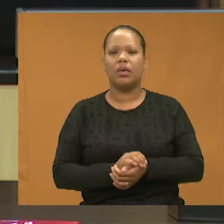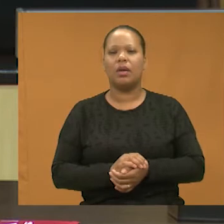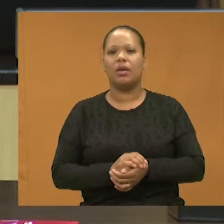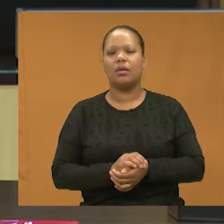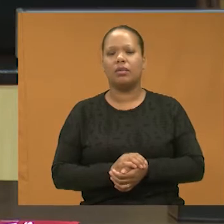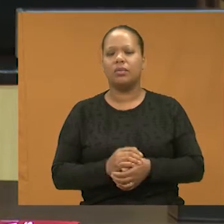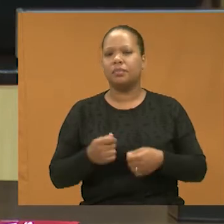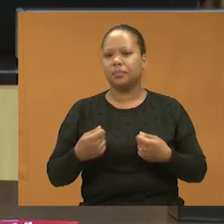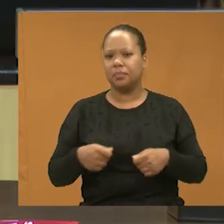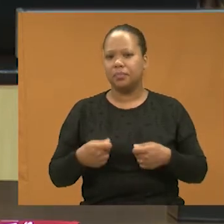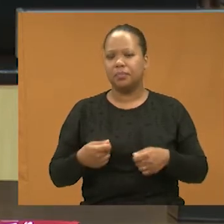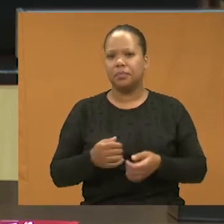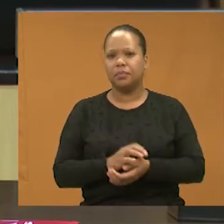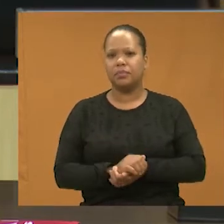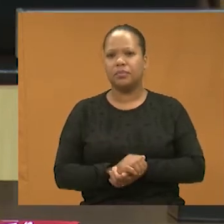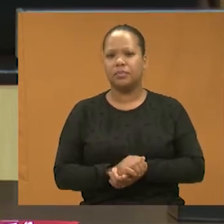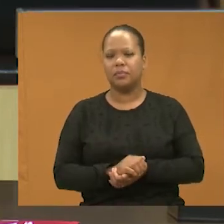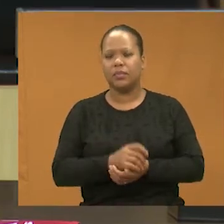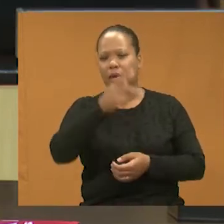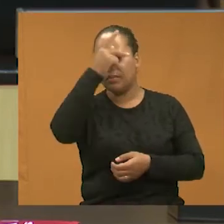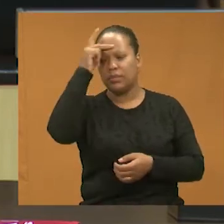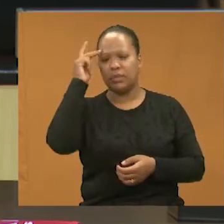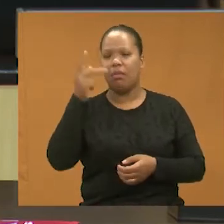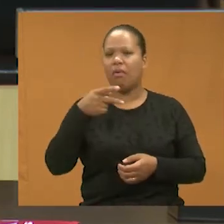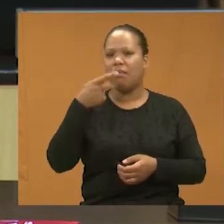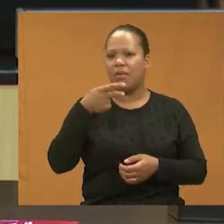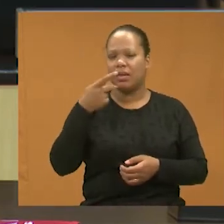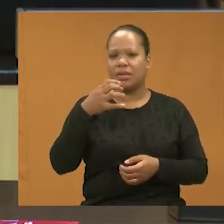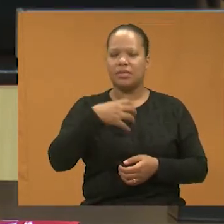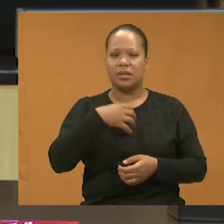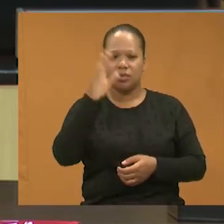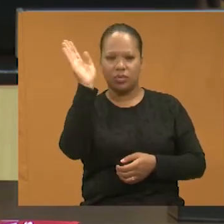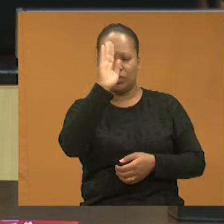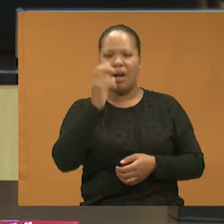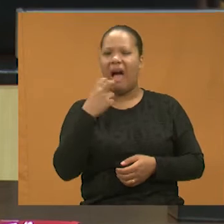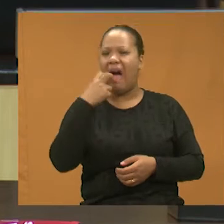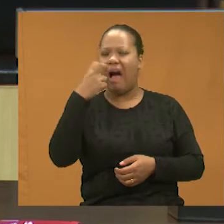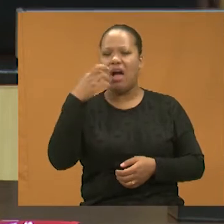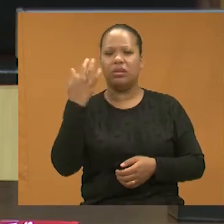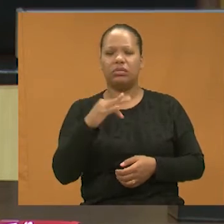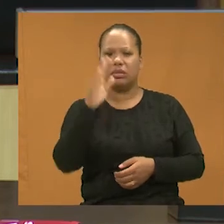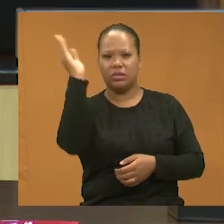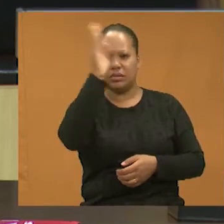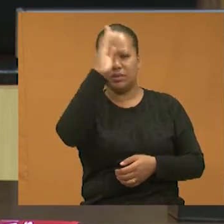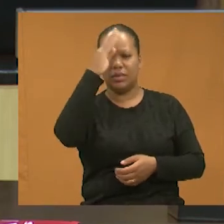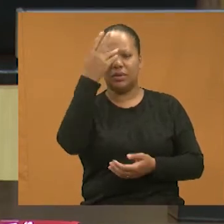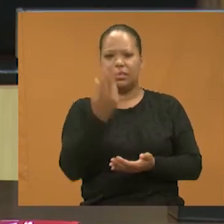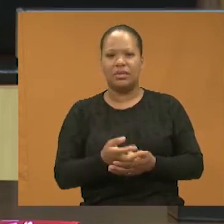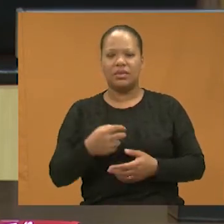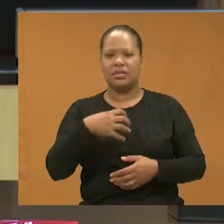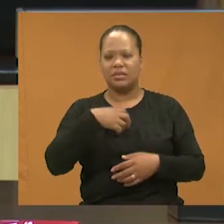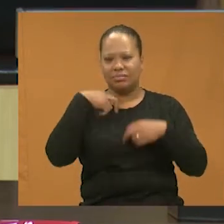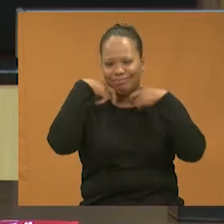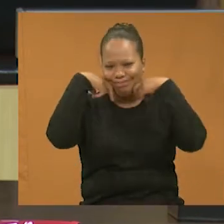de um procedimento onde existem relatos de pacientes que sentem tonturas, gritam de dor, desmaiam e sentem